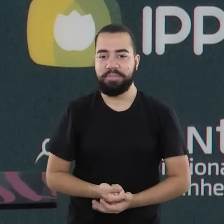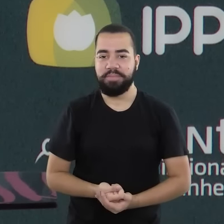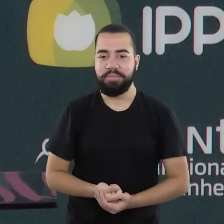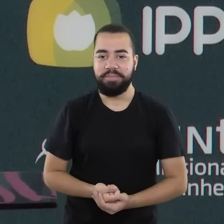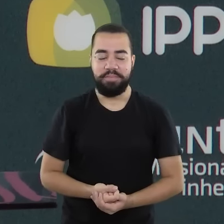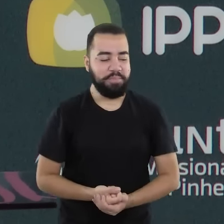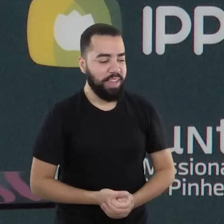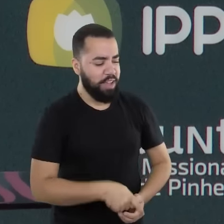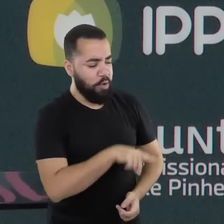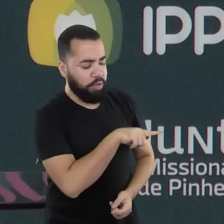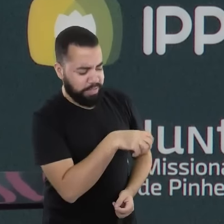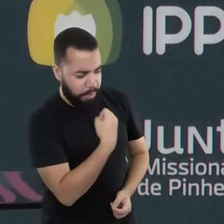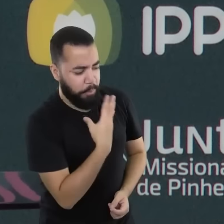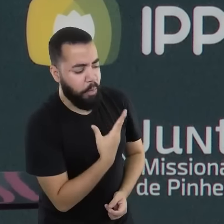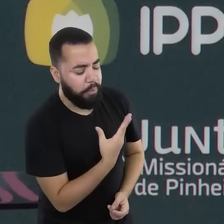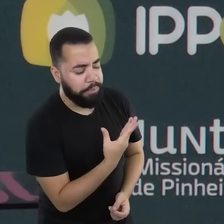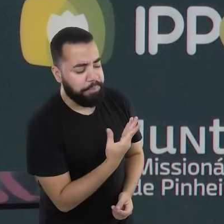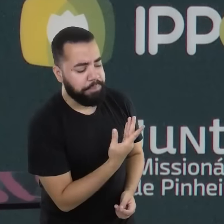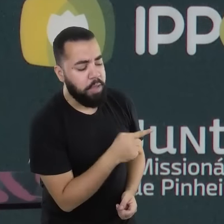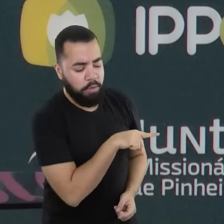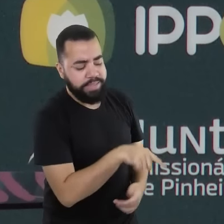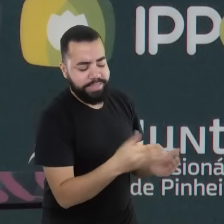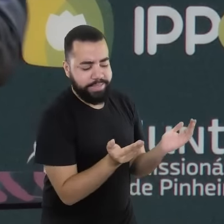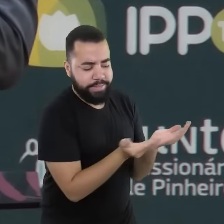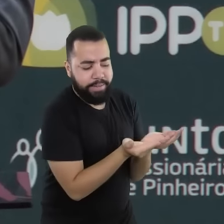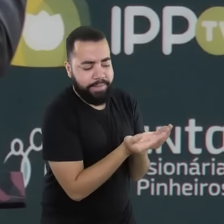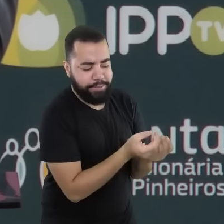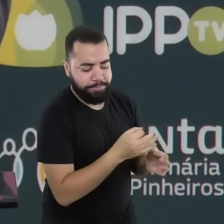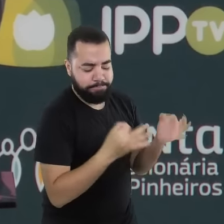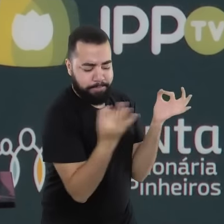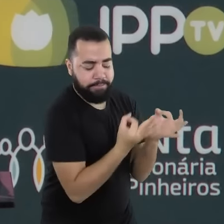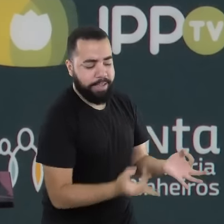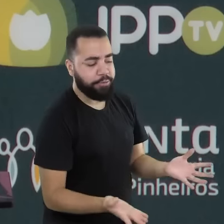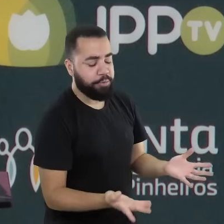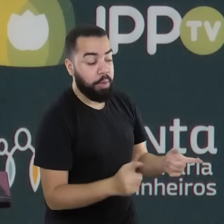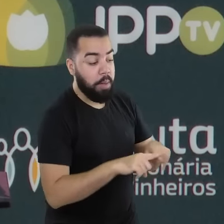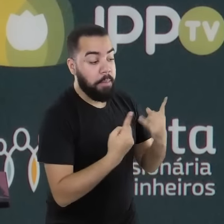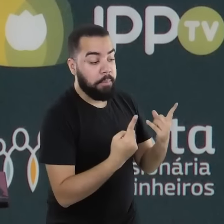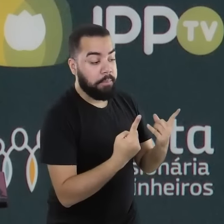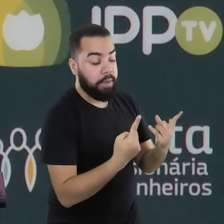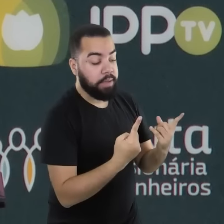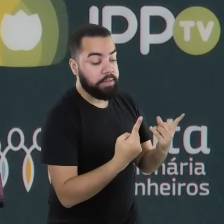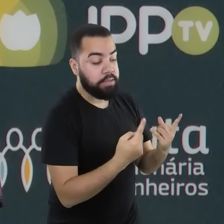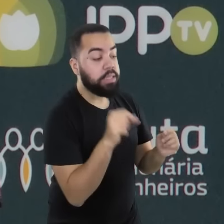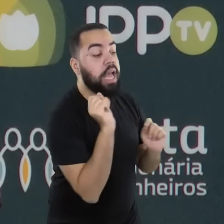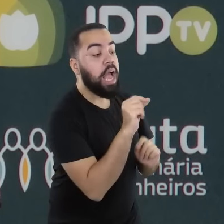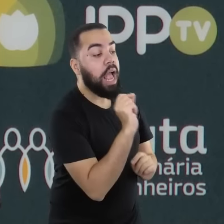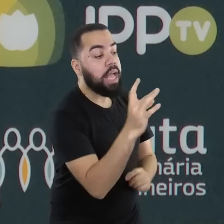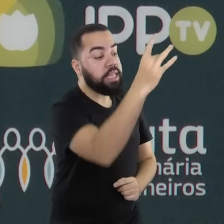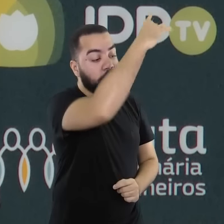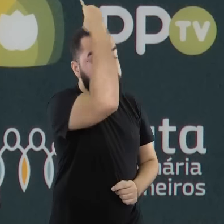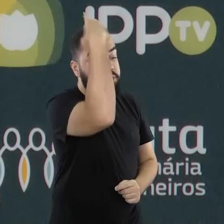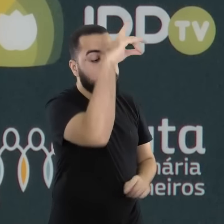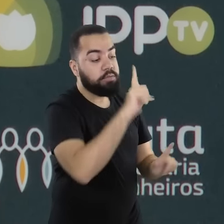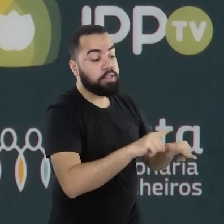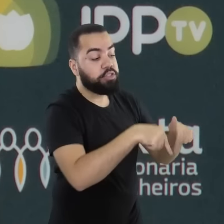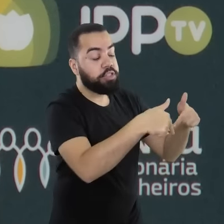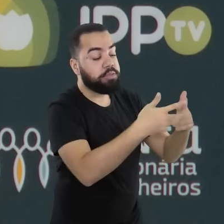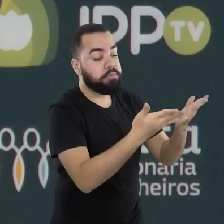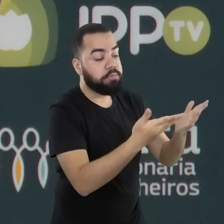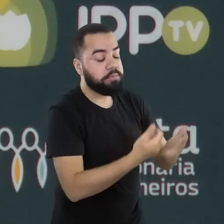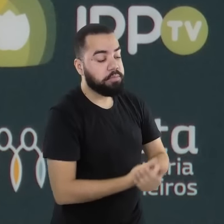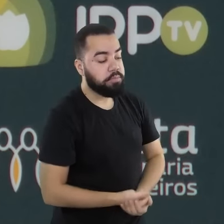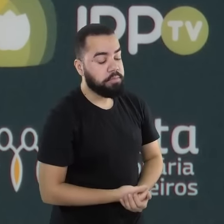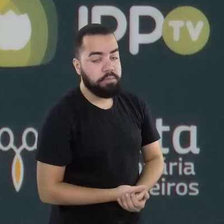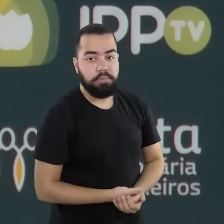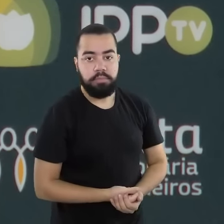Por que vocês estão bons, são tão crentes, tão bons, mas a manifestação mais do poder e da graça de Deus em outros